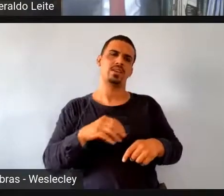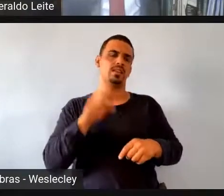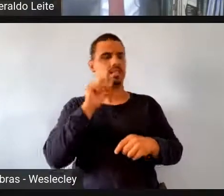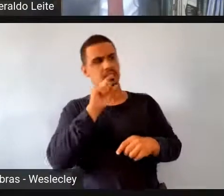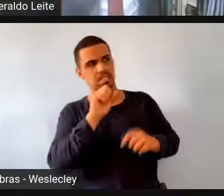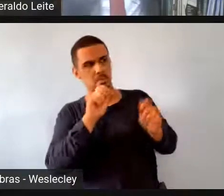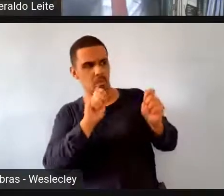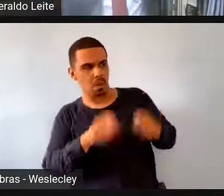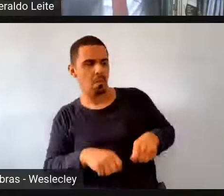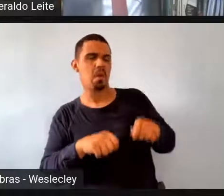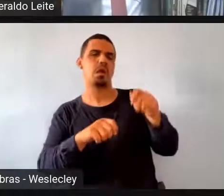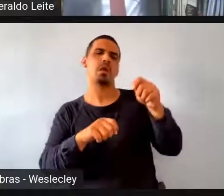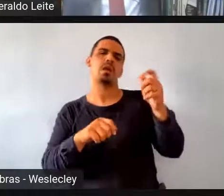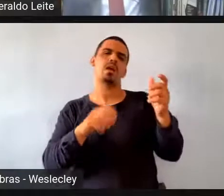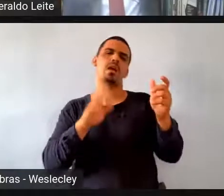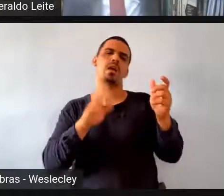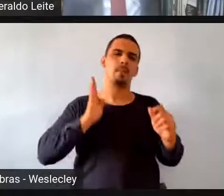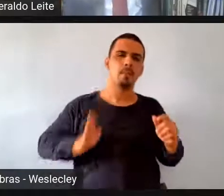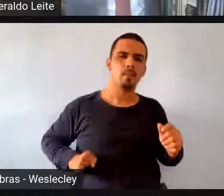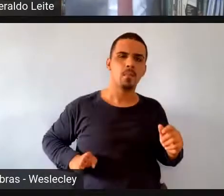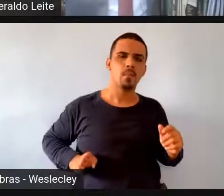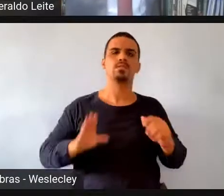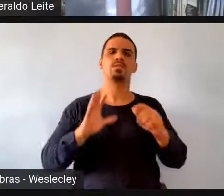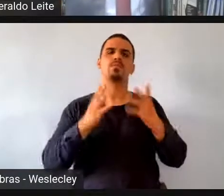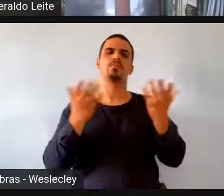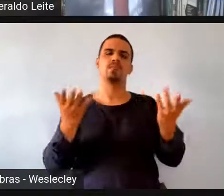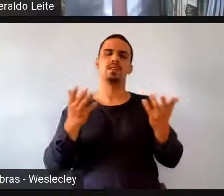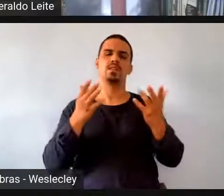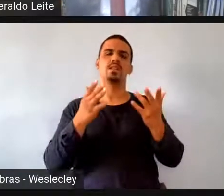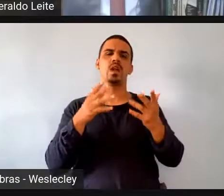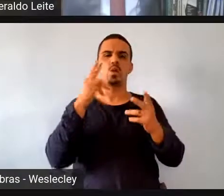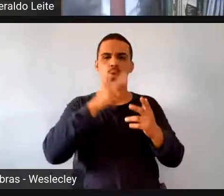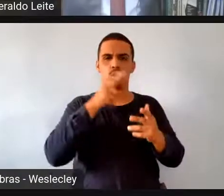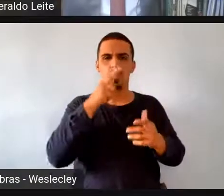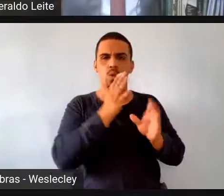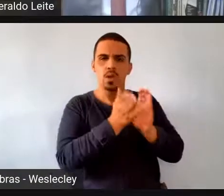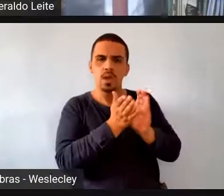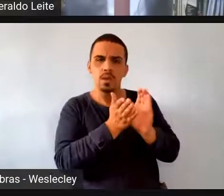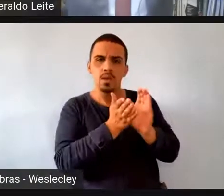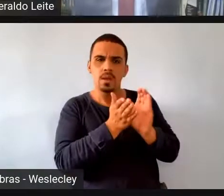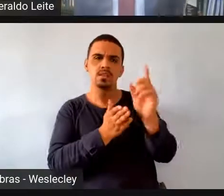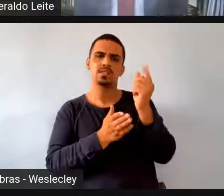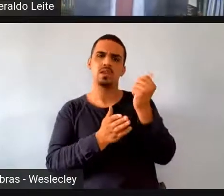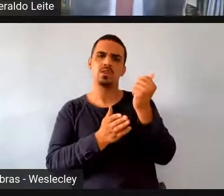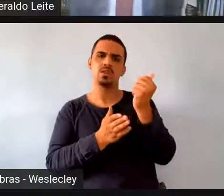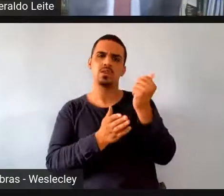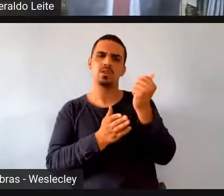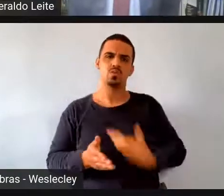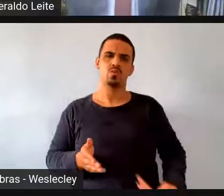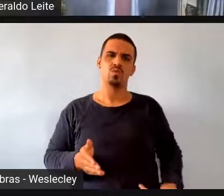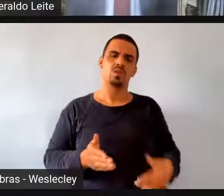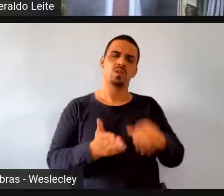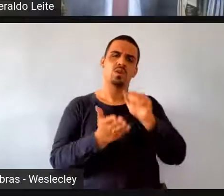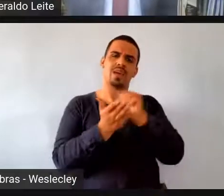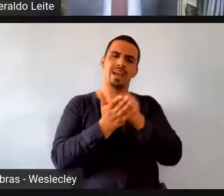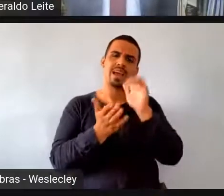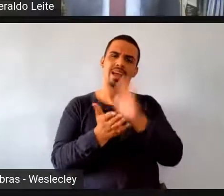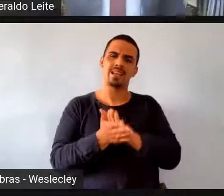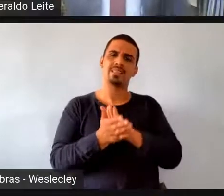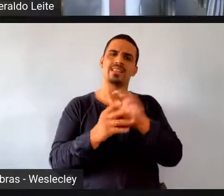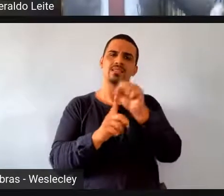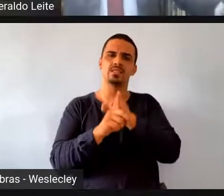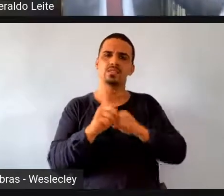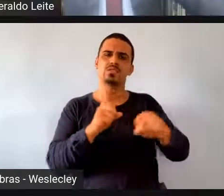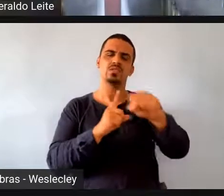beneficiário do Bolsa Família ou do auxílio emergencial, ou está no cadastro social do governo, né? Então,